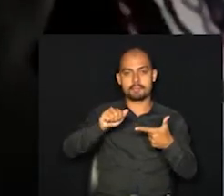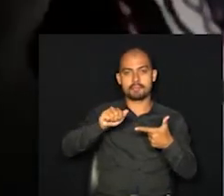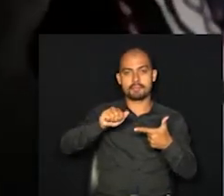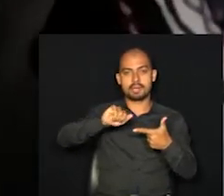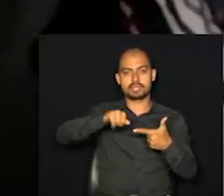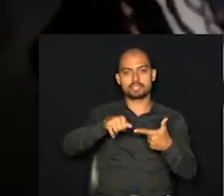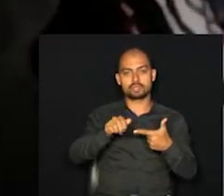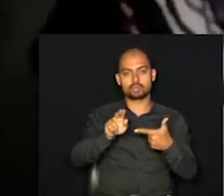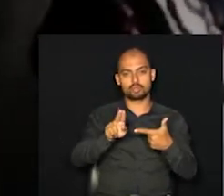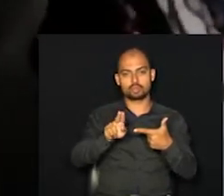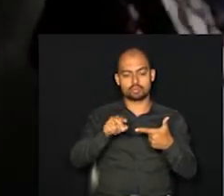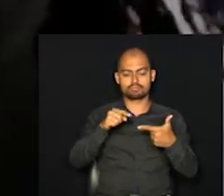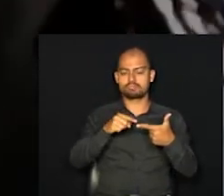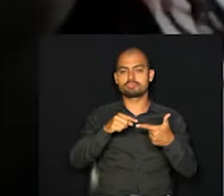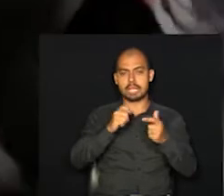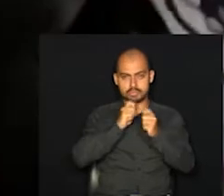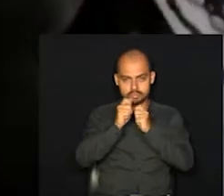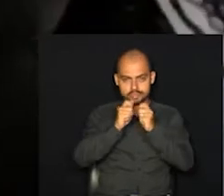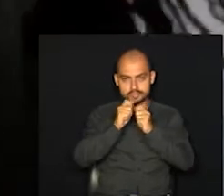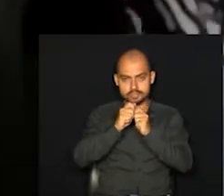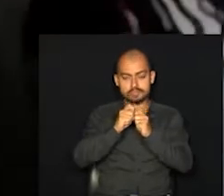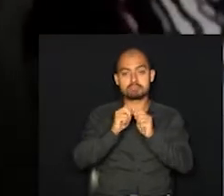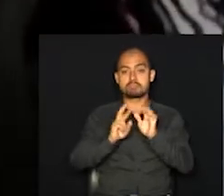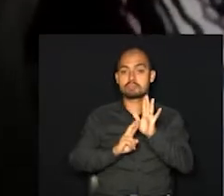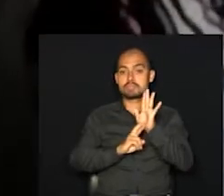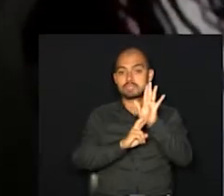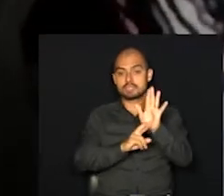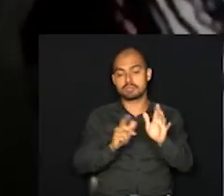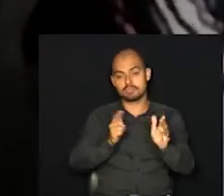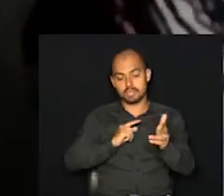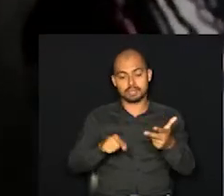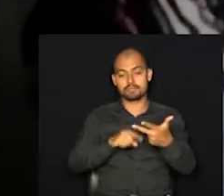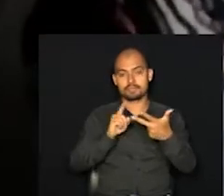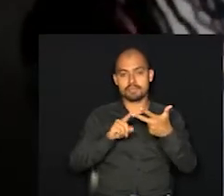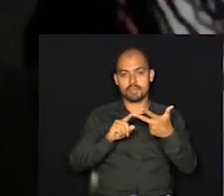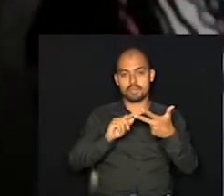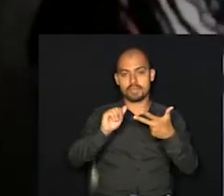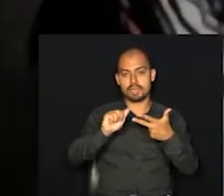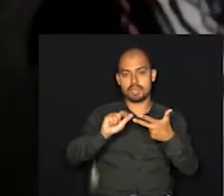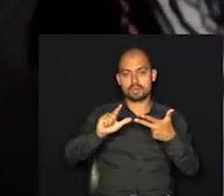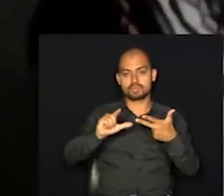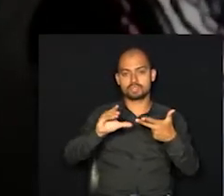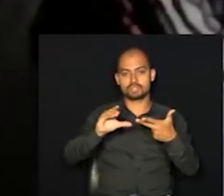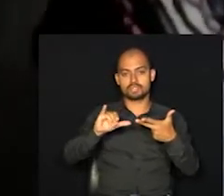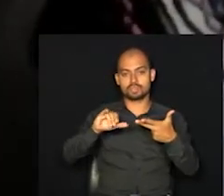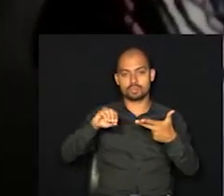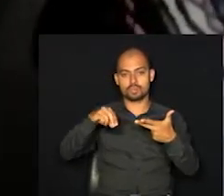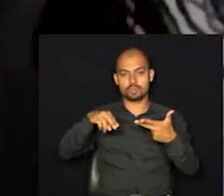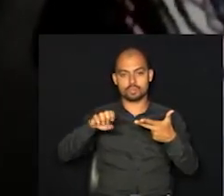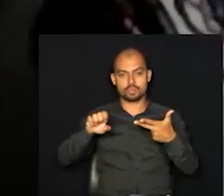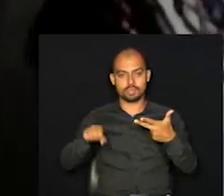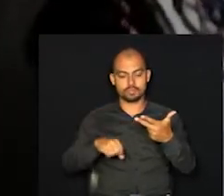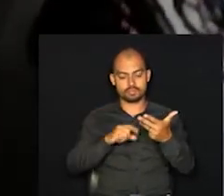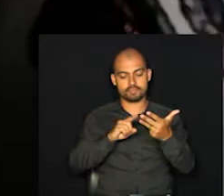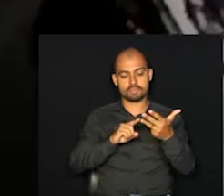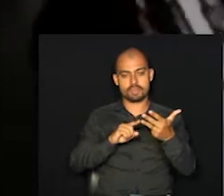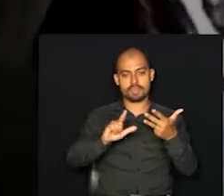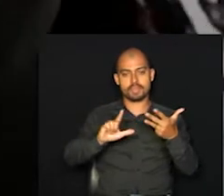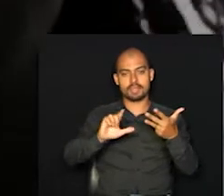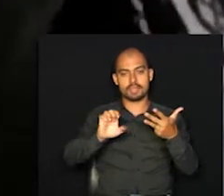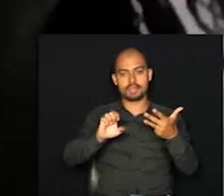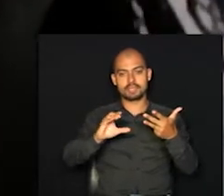muito representativa, a Alcione é uma pessoa, a Alessi Brandão é uma pessoa que se espera muito, sabe?